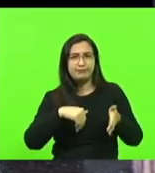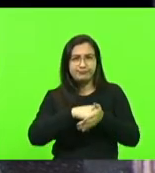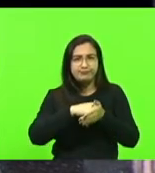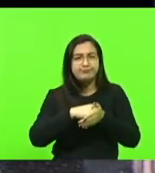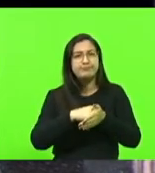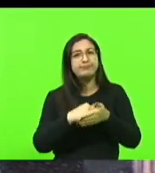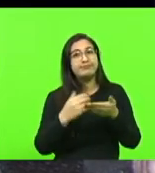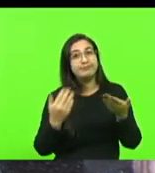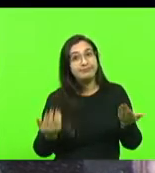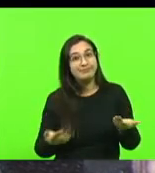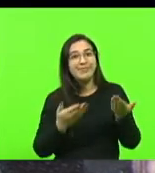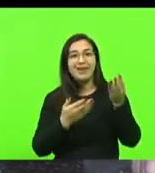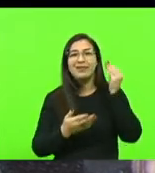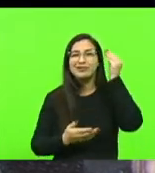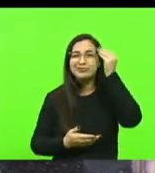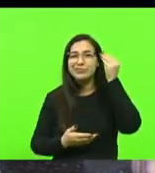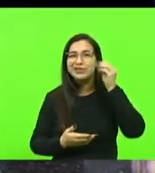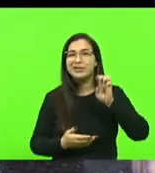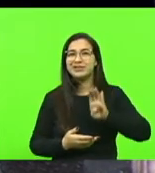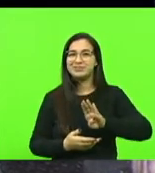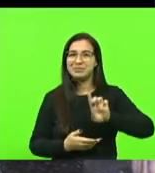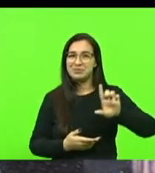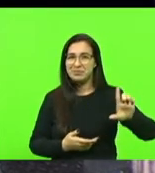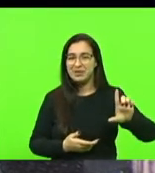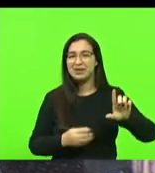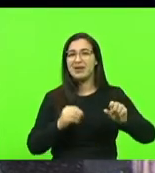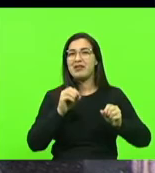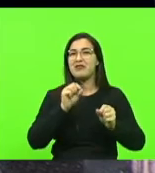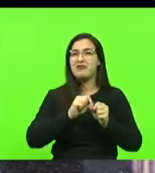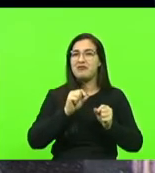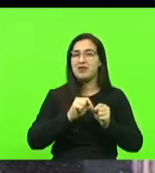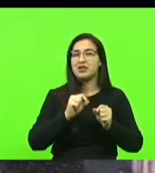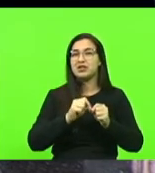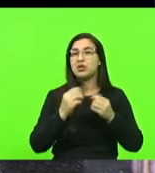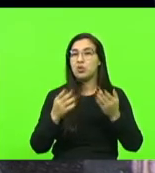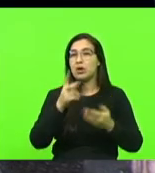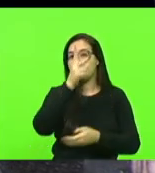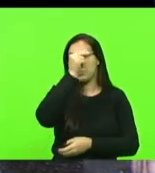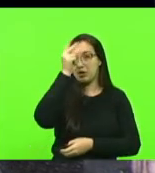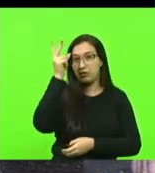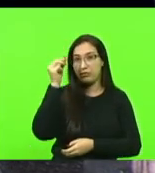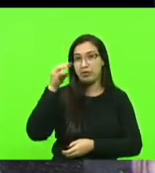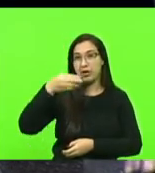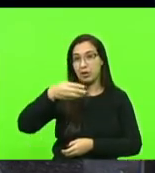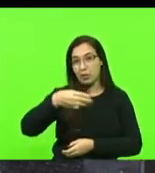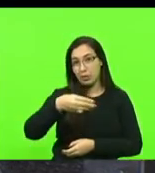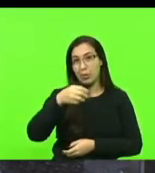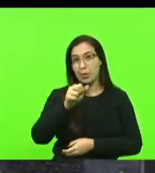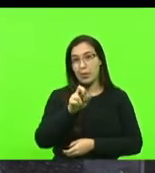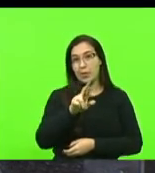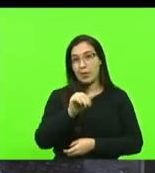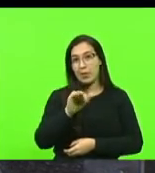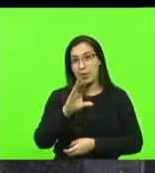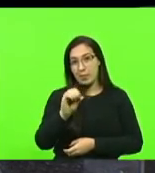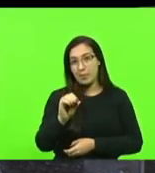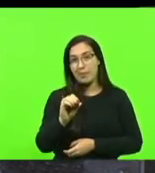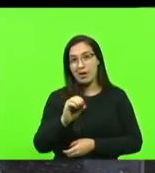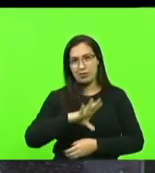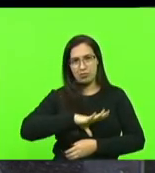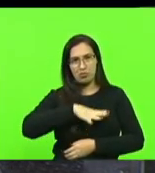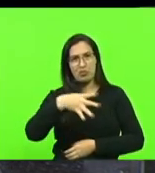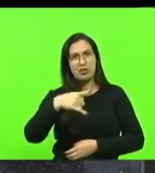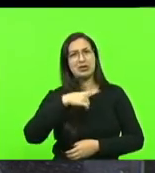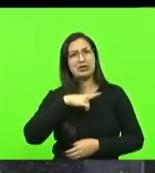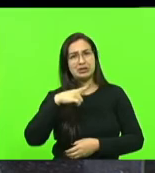fazendo. Quero mandar um grande abraço ao prefeito Mário Edelbrand, que teve coragem de fazer isso, desativar toda a espécie de controle